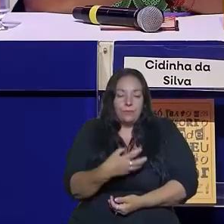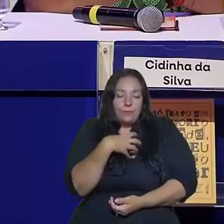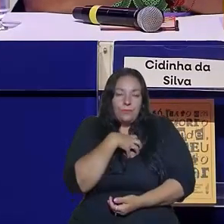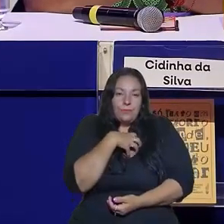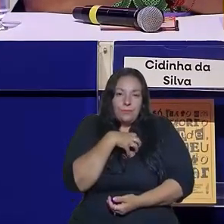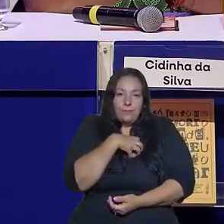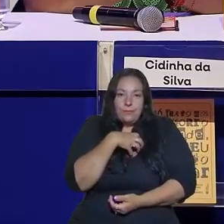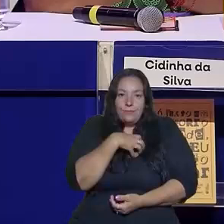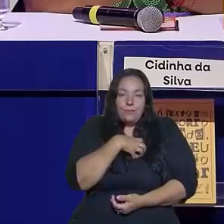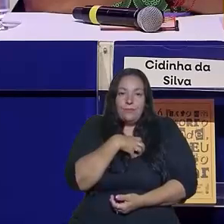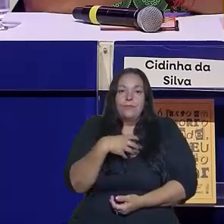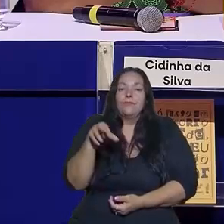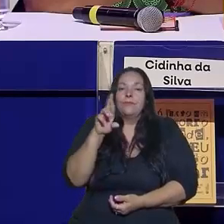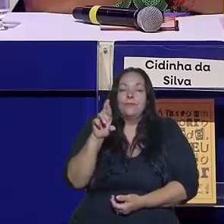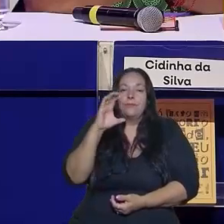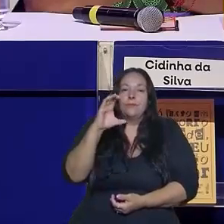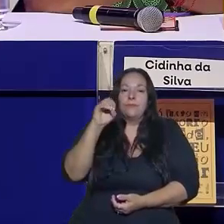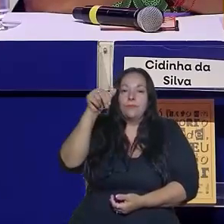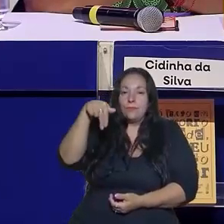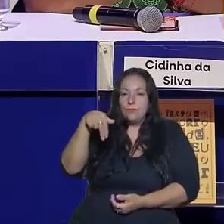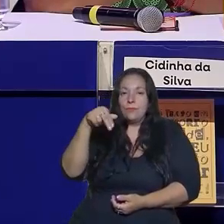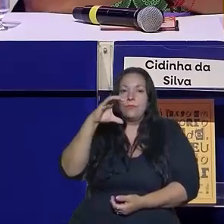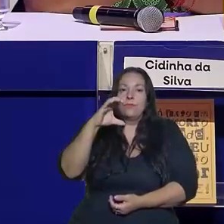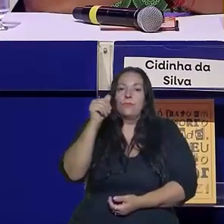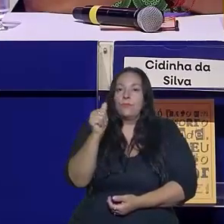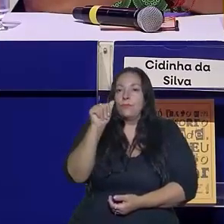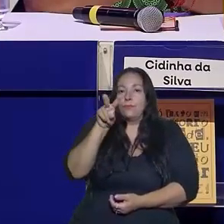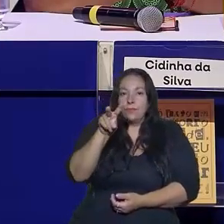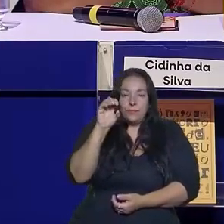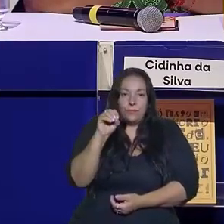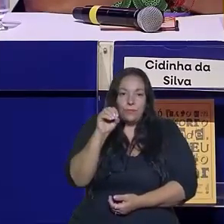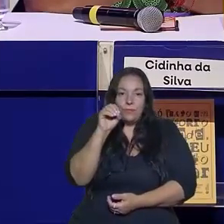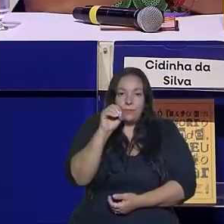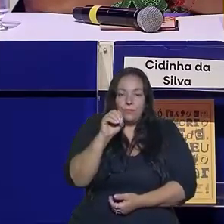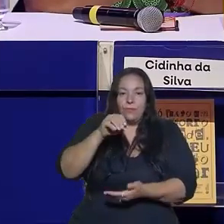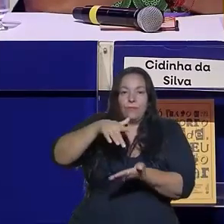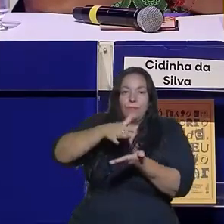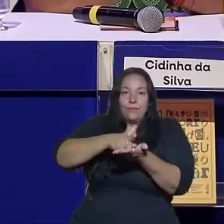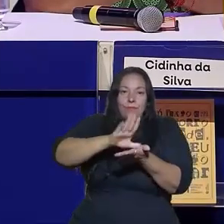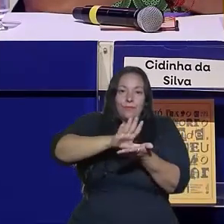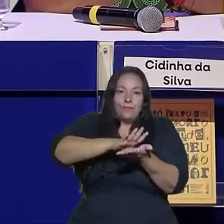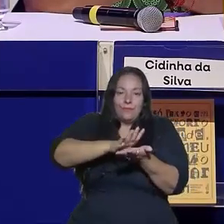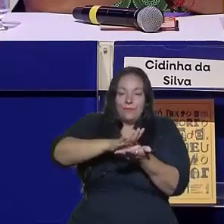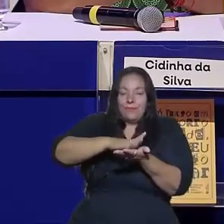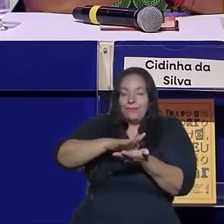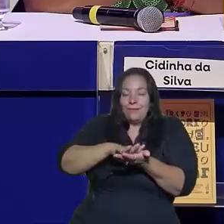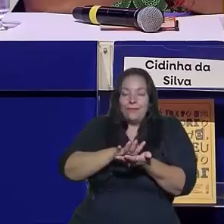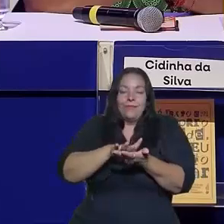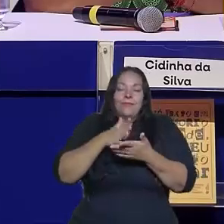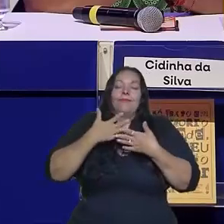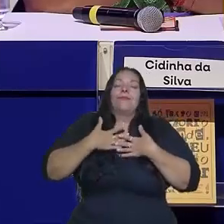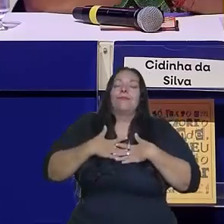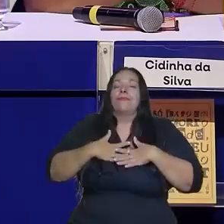jeito, né, do recôncavo, que é a maneira como a gente samba também, que samba devagar, né? Você samba devagar, mas você está ali movimentando o